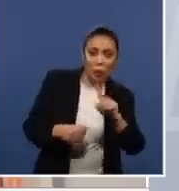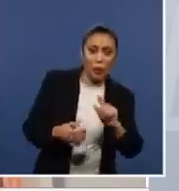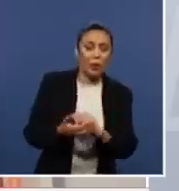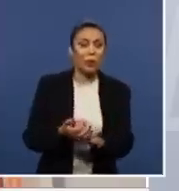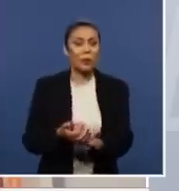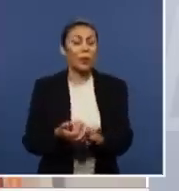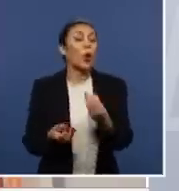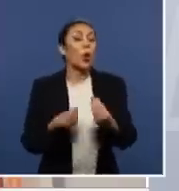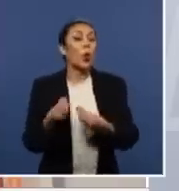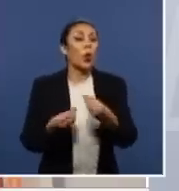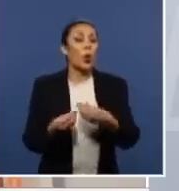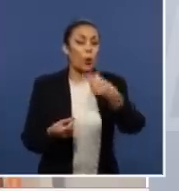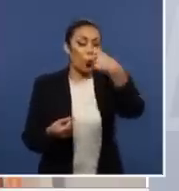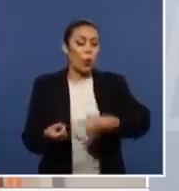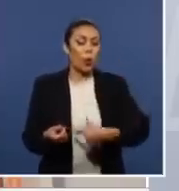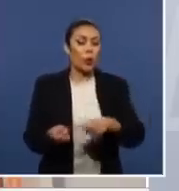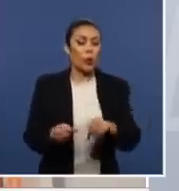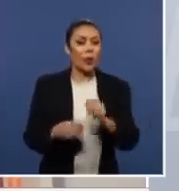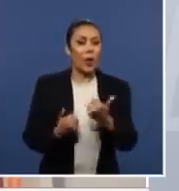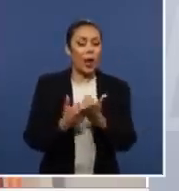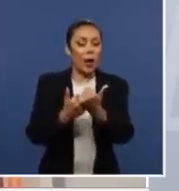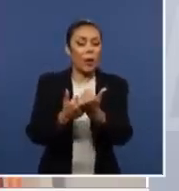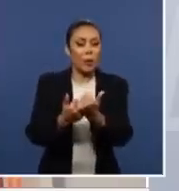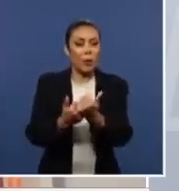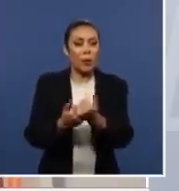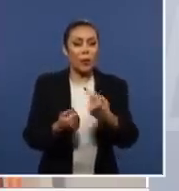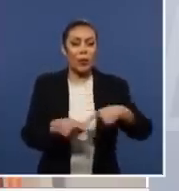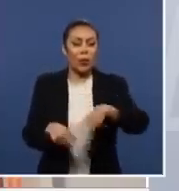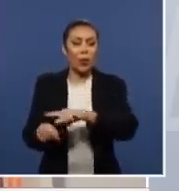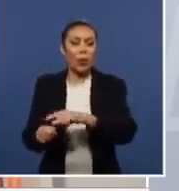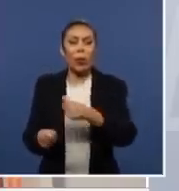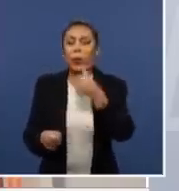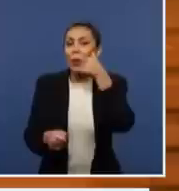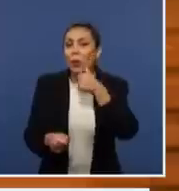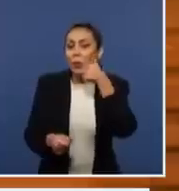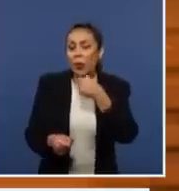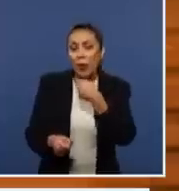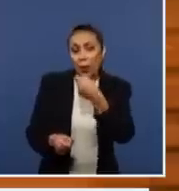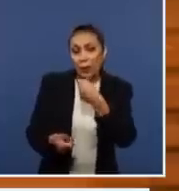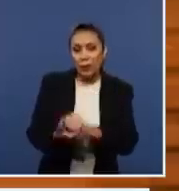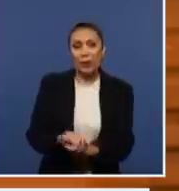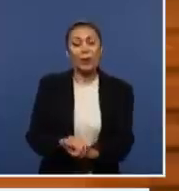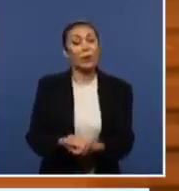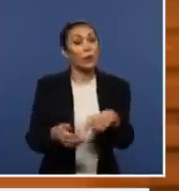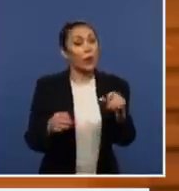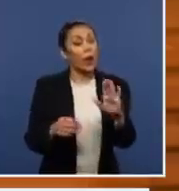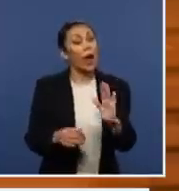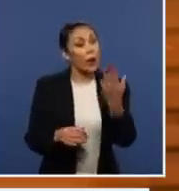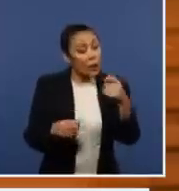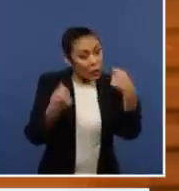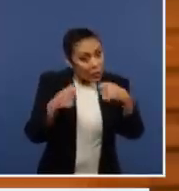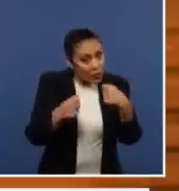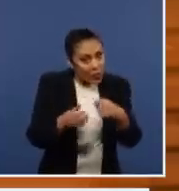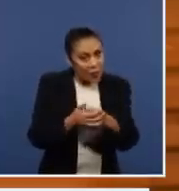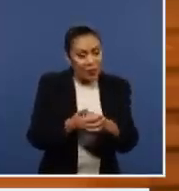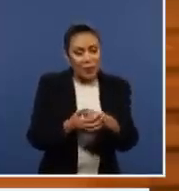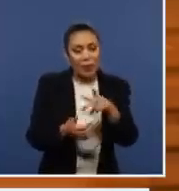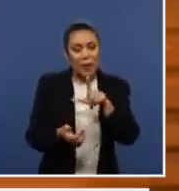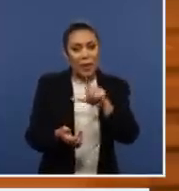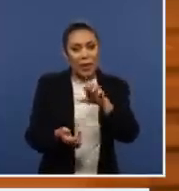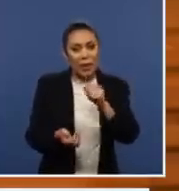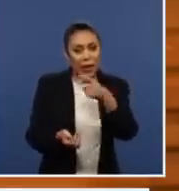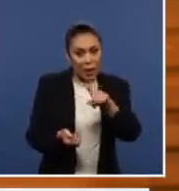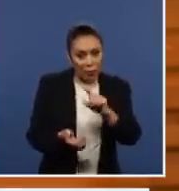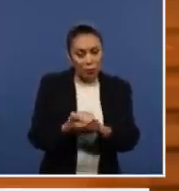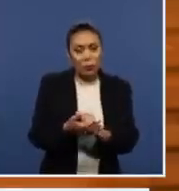uma agressão de um apoiador dele, do Bolsonaro, a uma jornalista? Foi preciso uma intervenção do Leão Serva, diretor